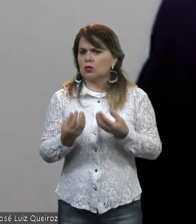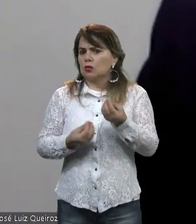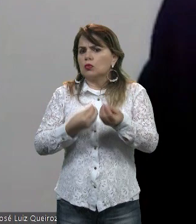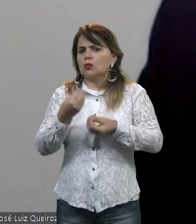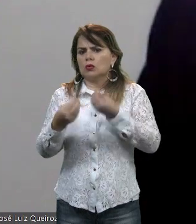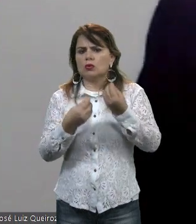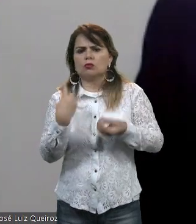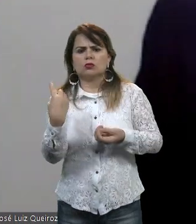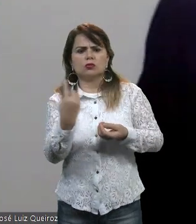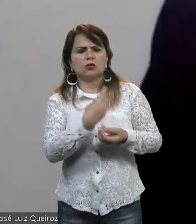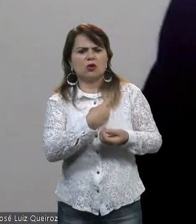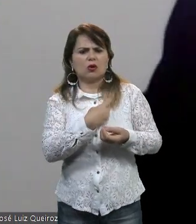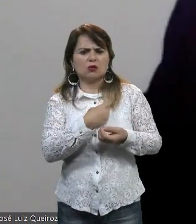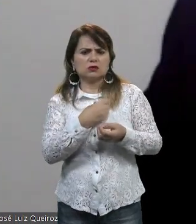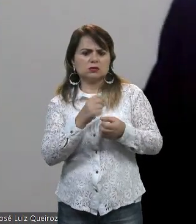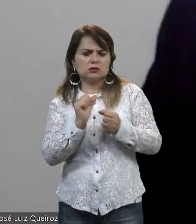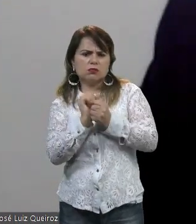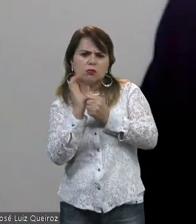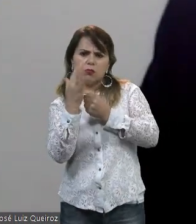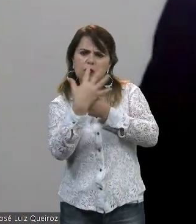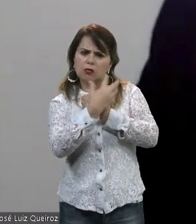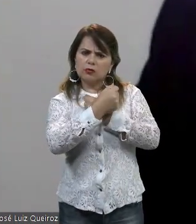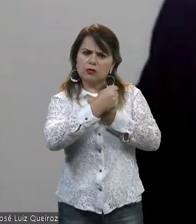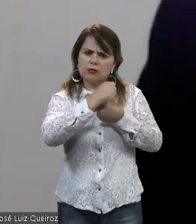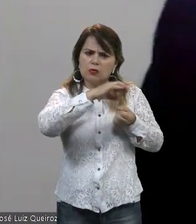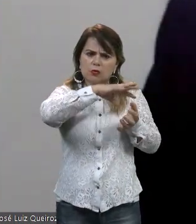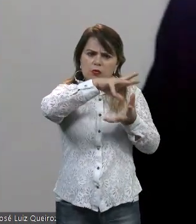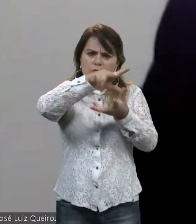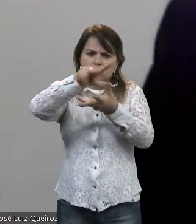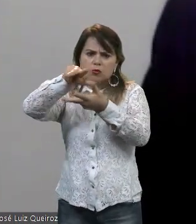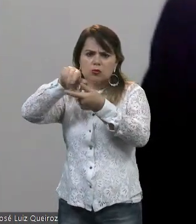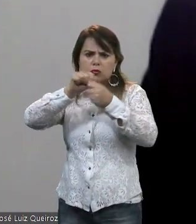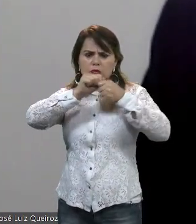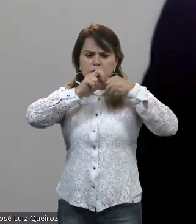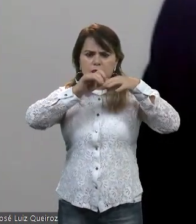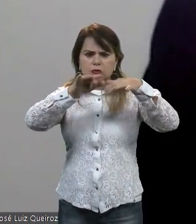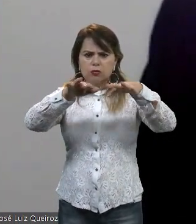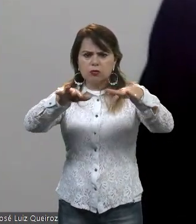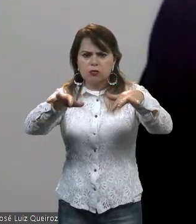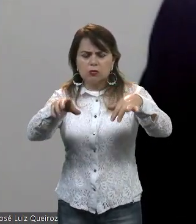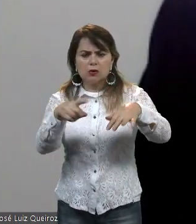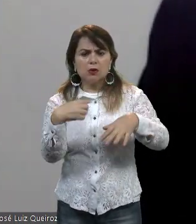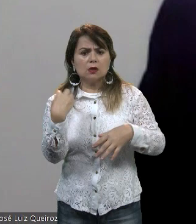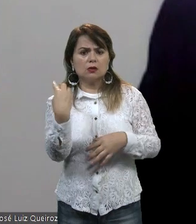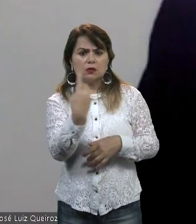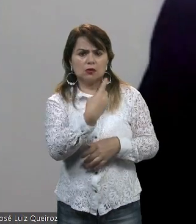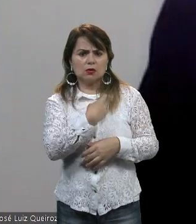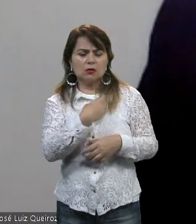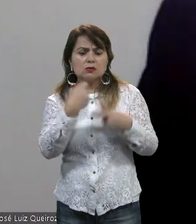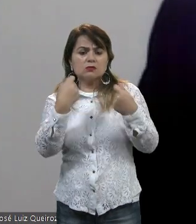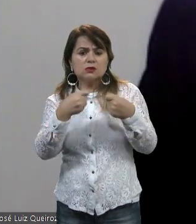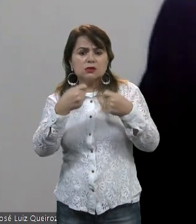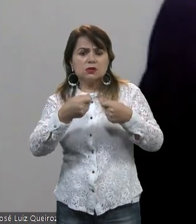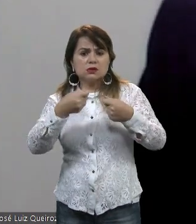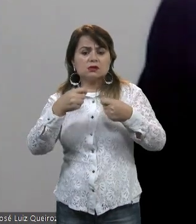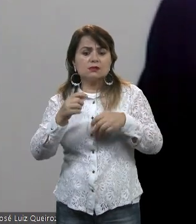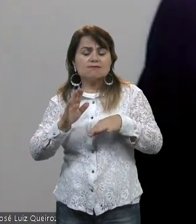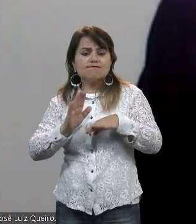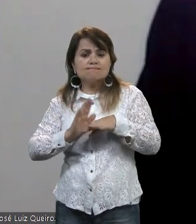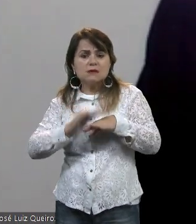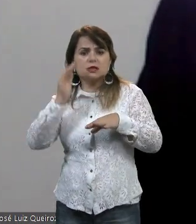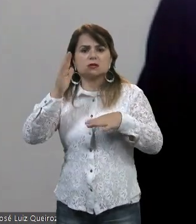isso em plena pandemia, em pleno período eleitoral. É necessário ter mais cautela, é necessário ter um pouco mais